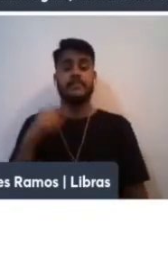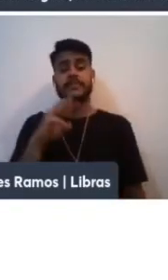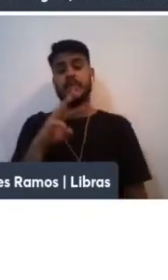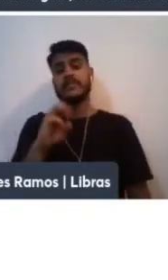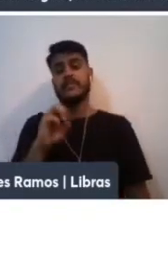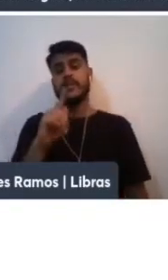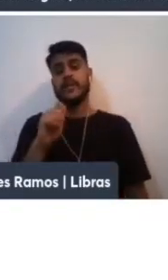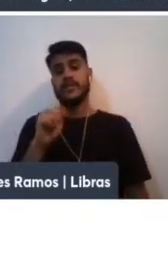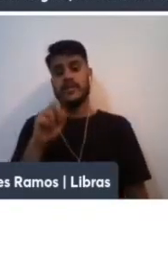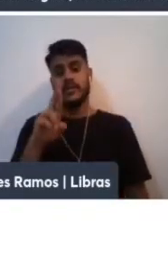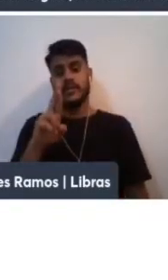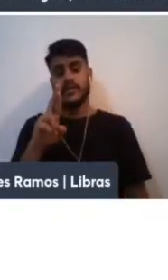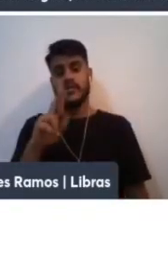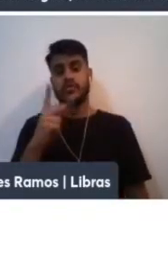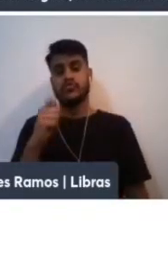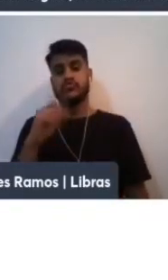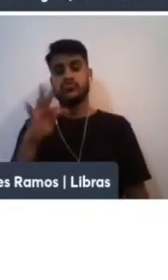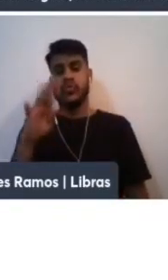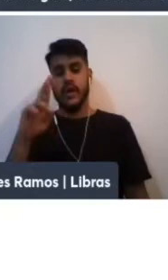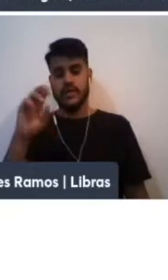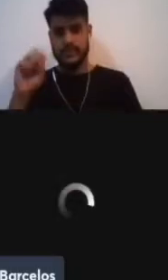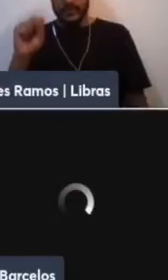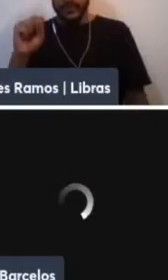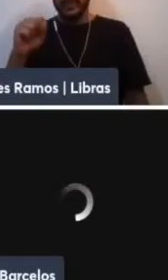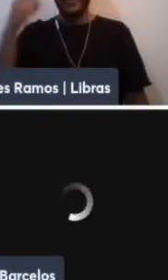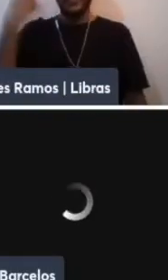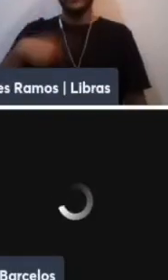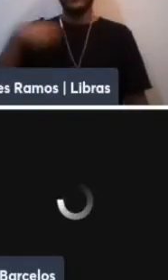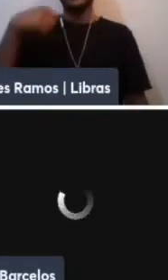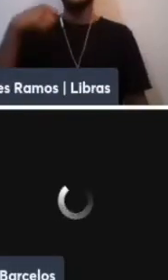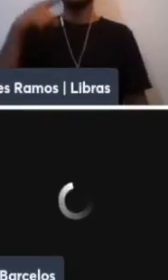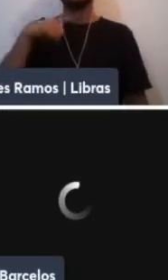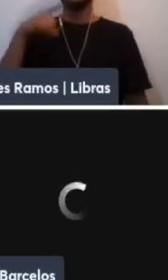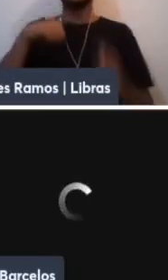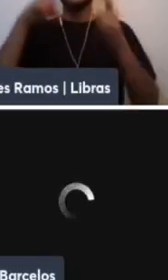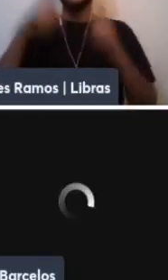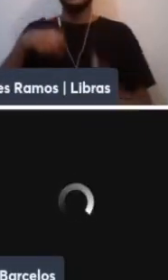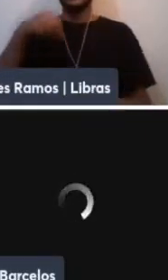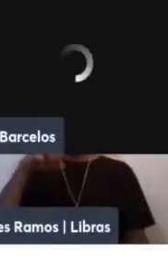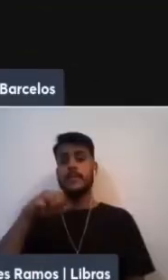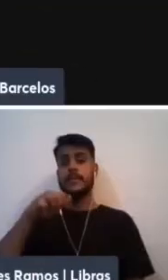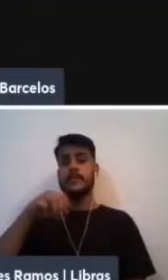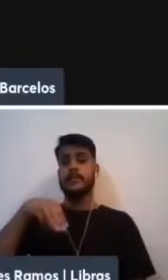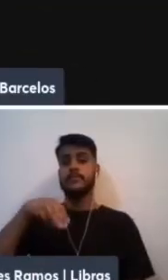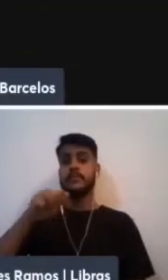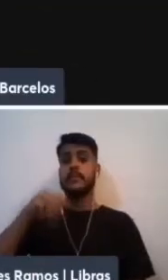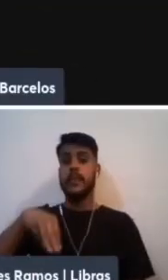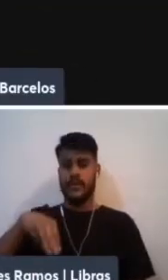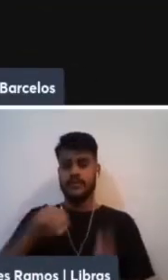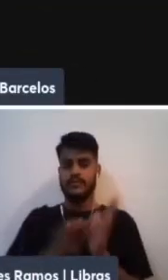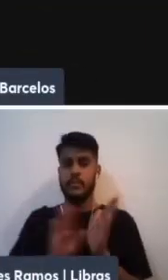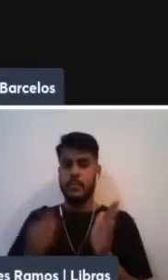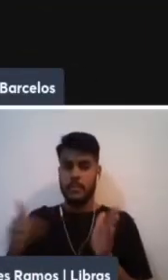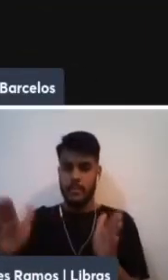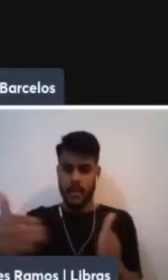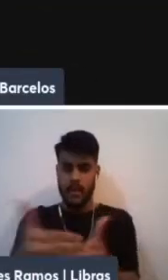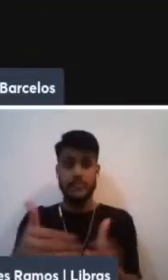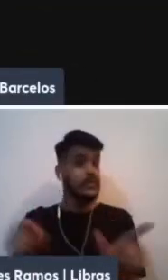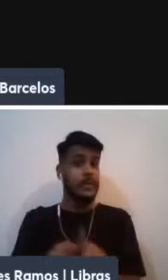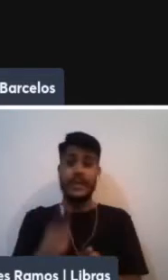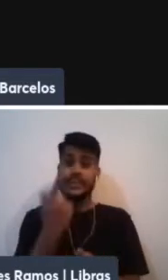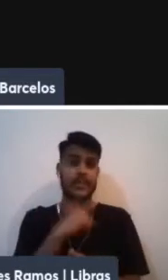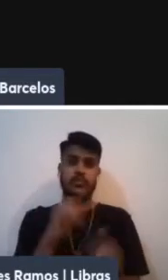performer que foi no Museu de Arte Moderna aqui no MAM, que não conseguiu seguir em cartaz por conta também dessas visões